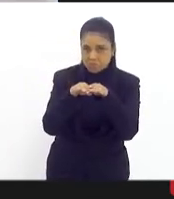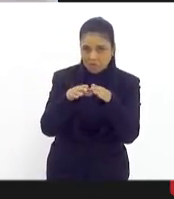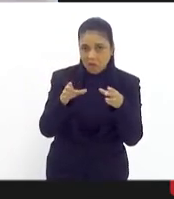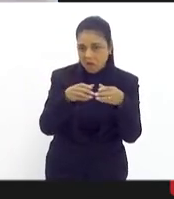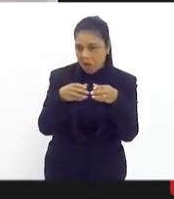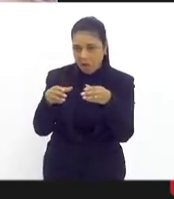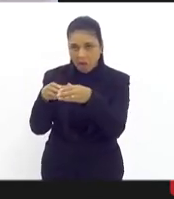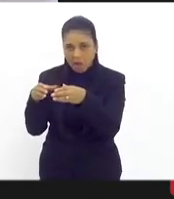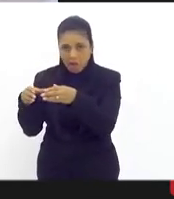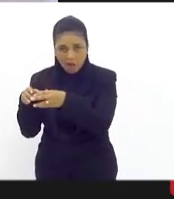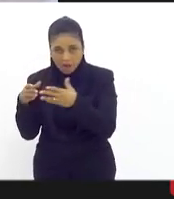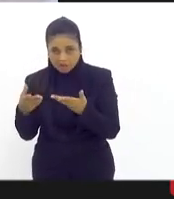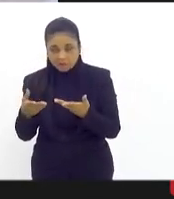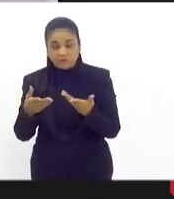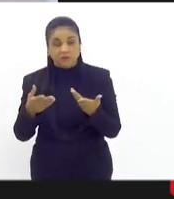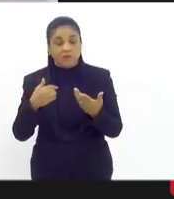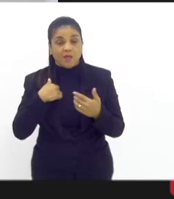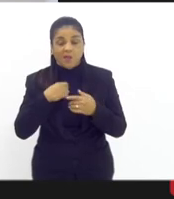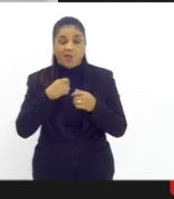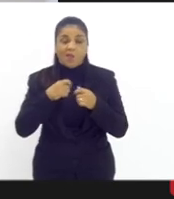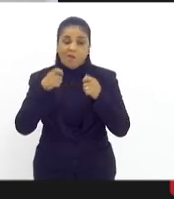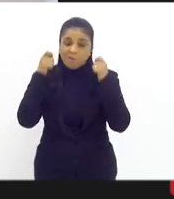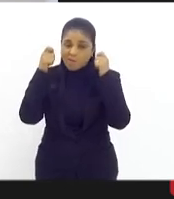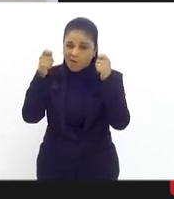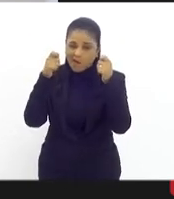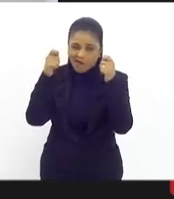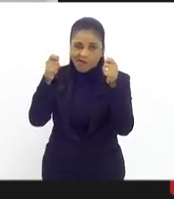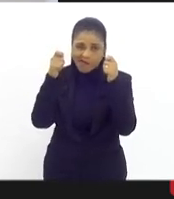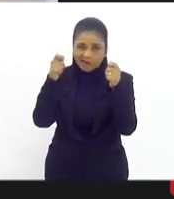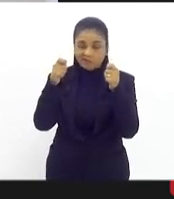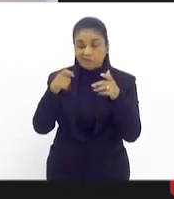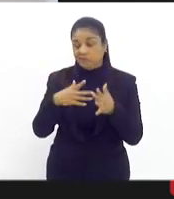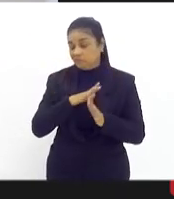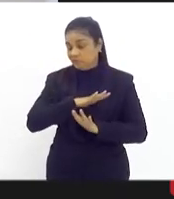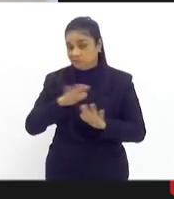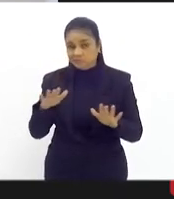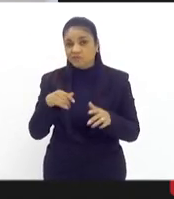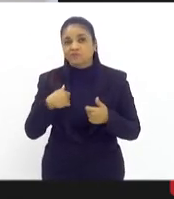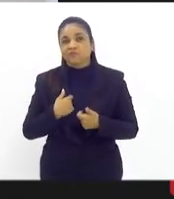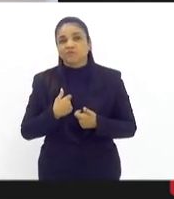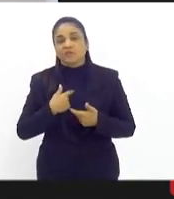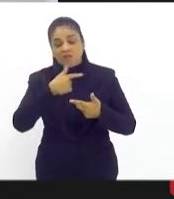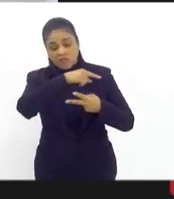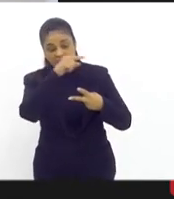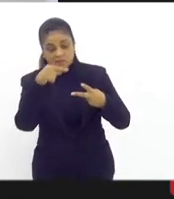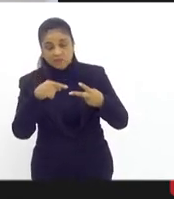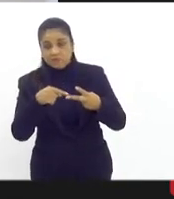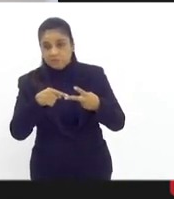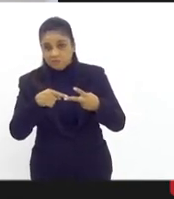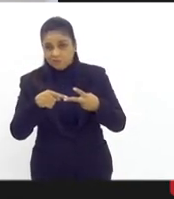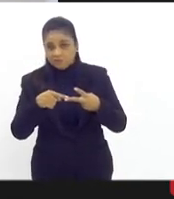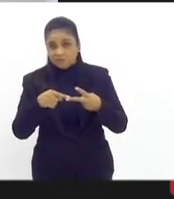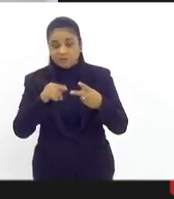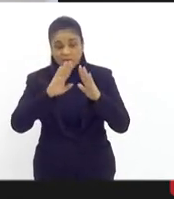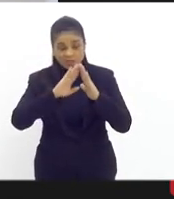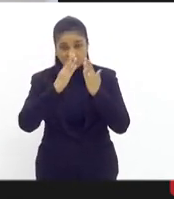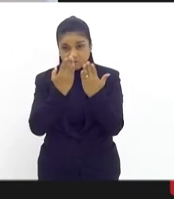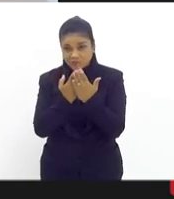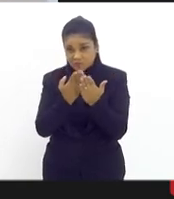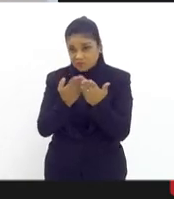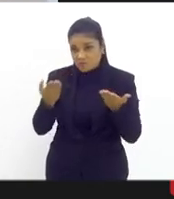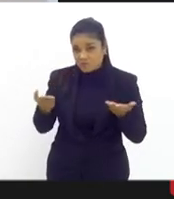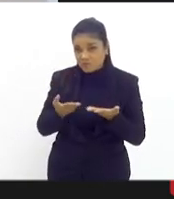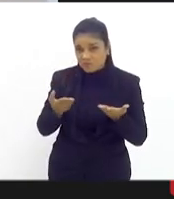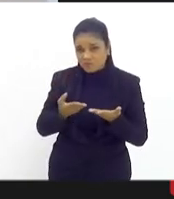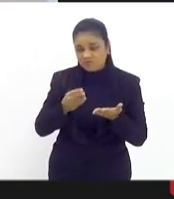Então, primeiro, eu queria deixar claro esse protesto, indignação nossa. Segundo, eu queria colocar que as escolas hoje têm